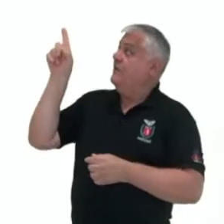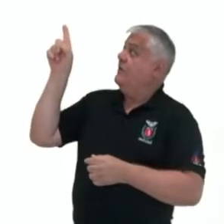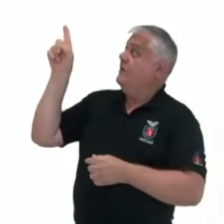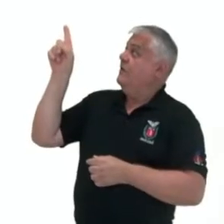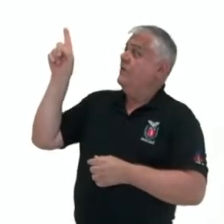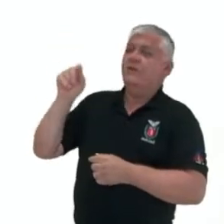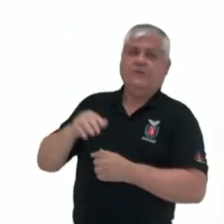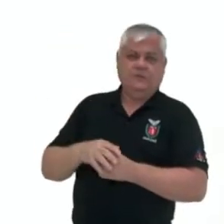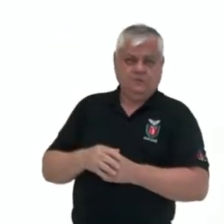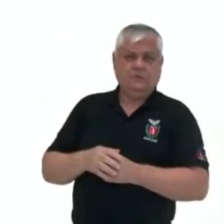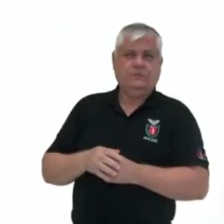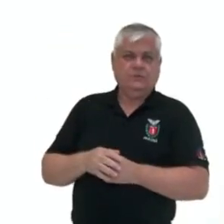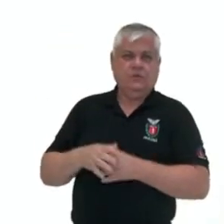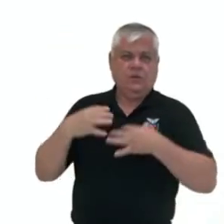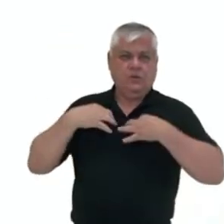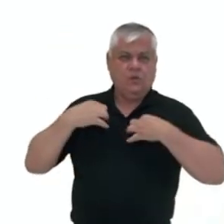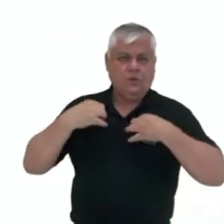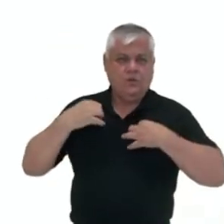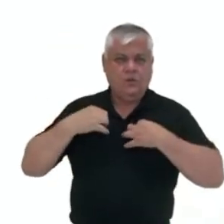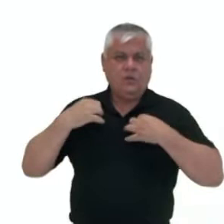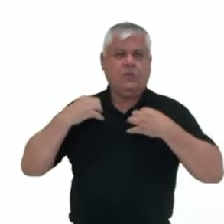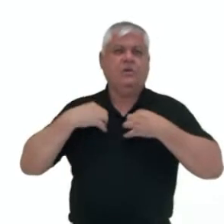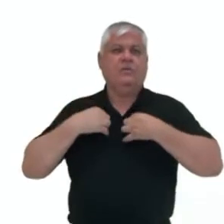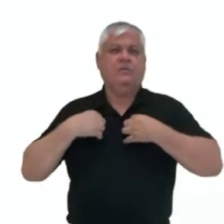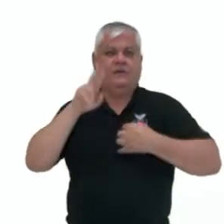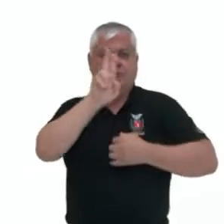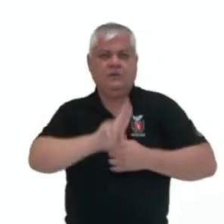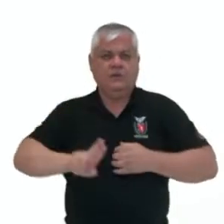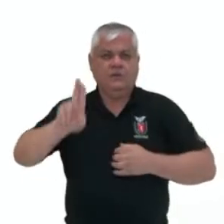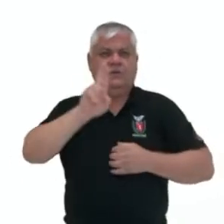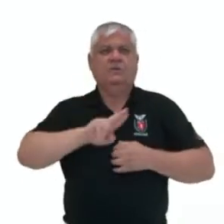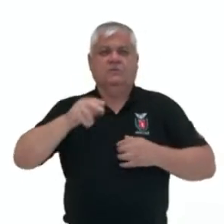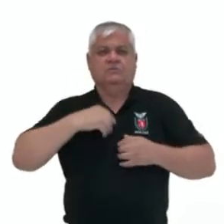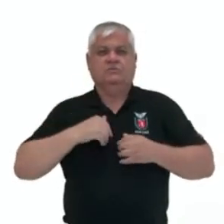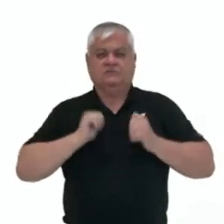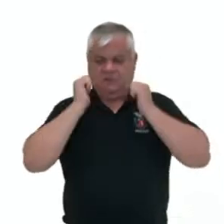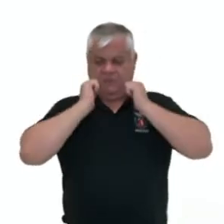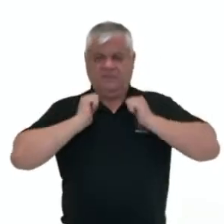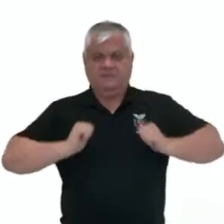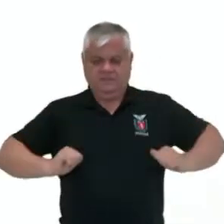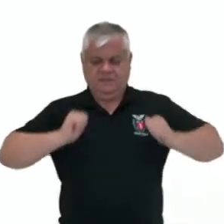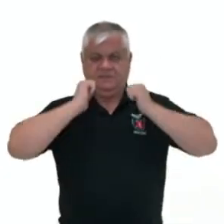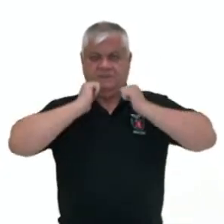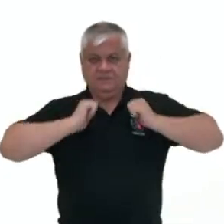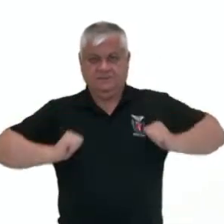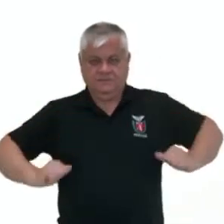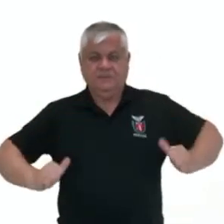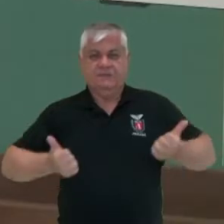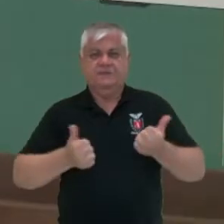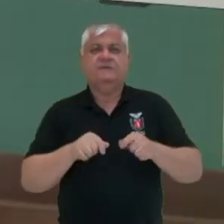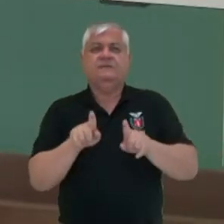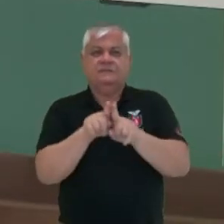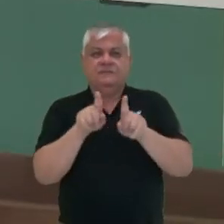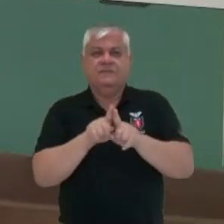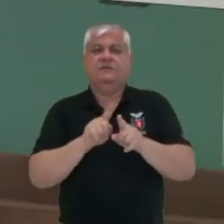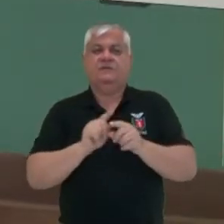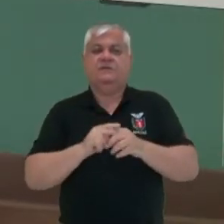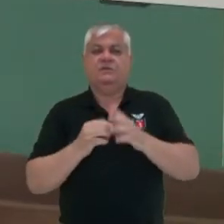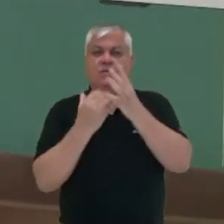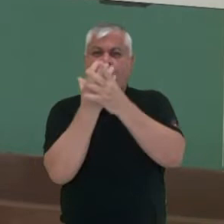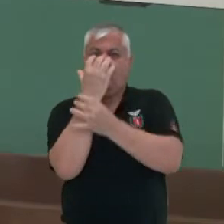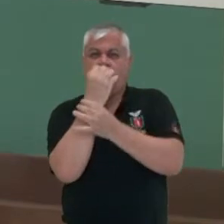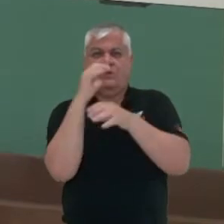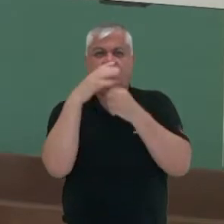identificar, né? A questão da vestimenta, ali ele utiliza ali uma espécie de uma regata aqui, né? Ele está